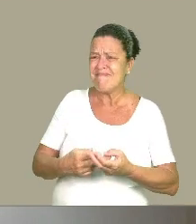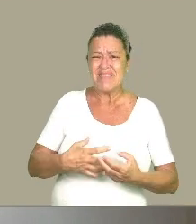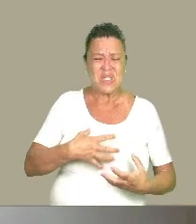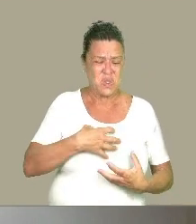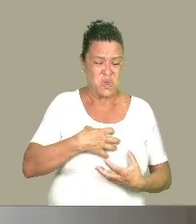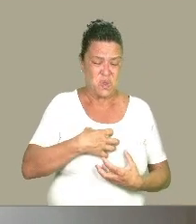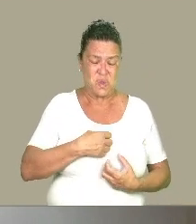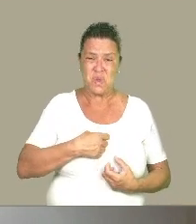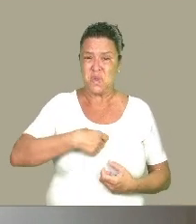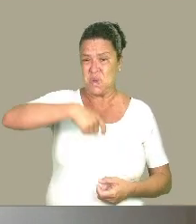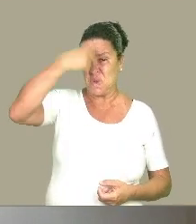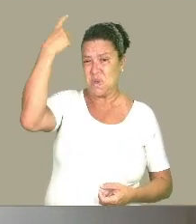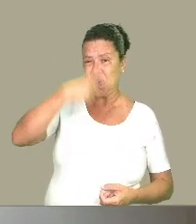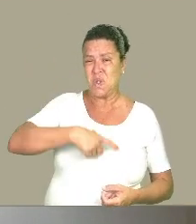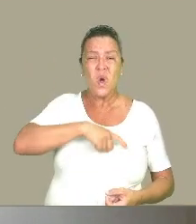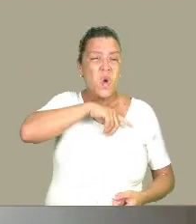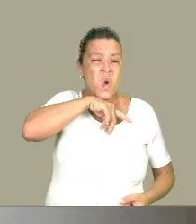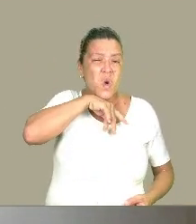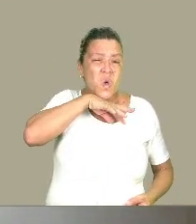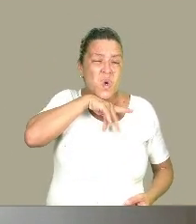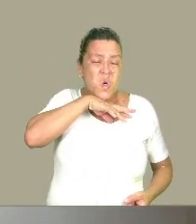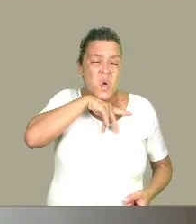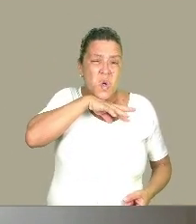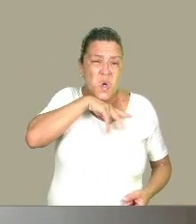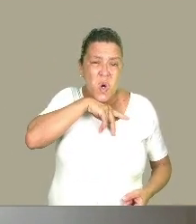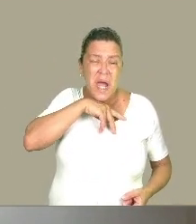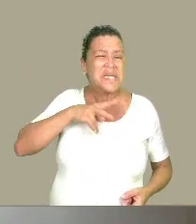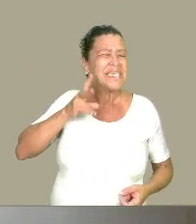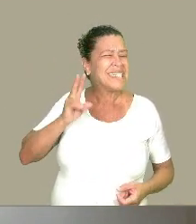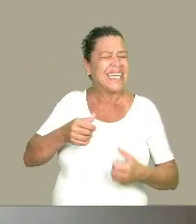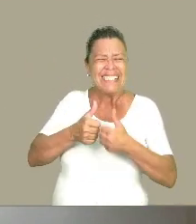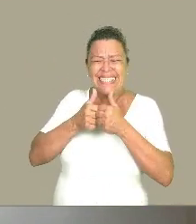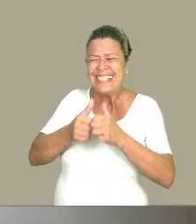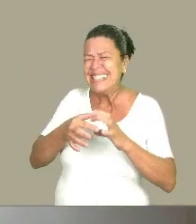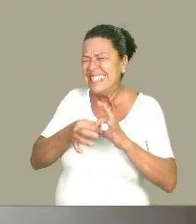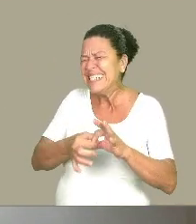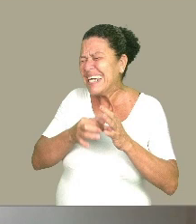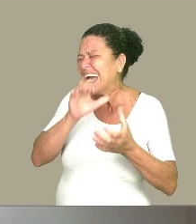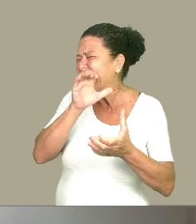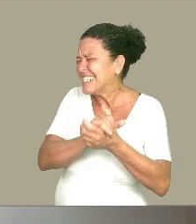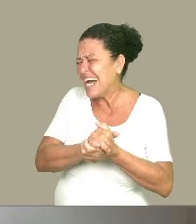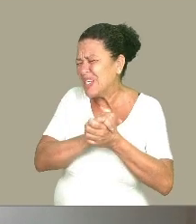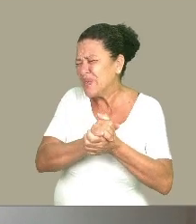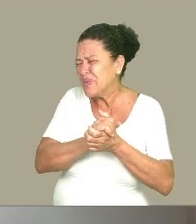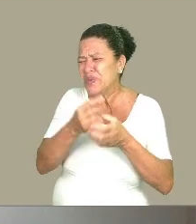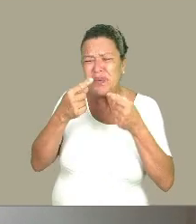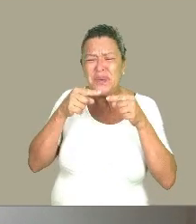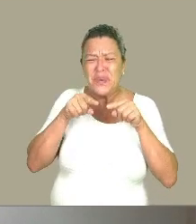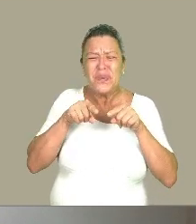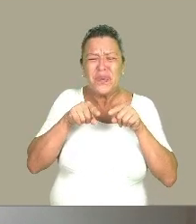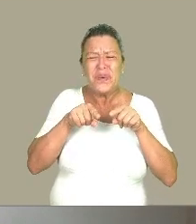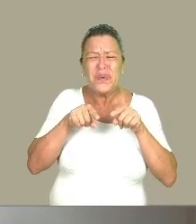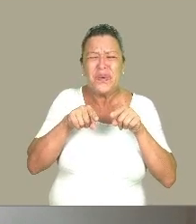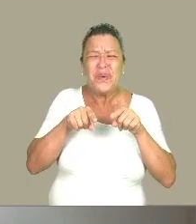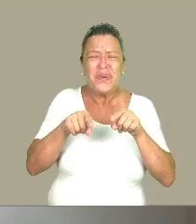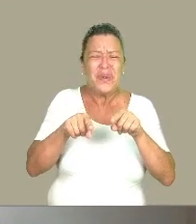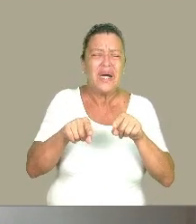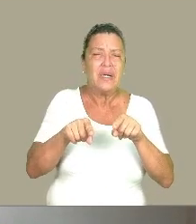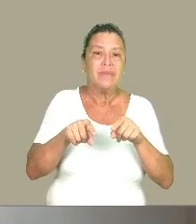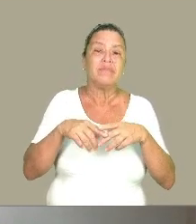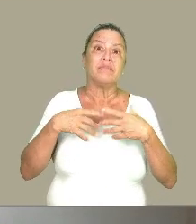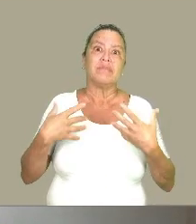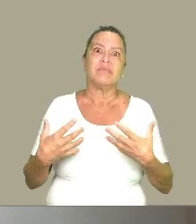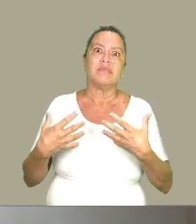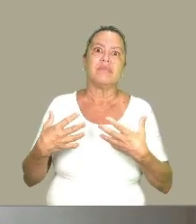da postura, permanece, segue firme, mantenha essa relação. E do outro